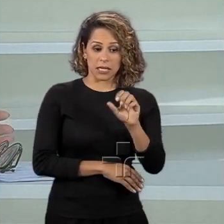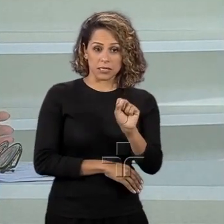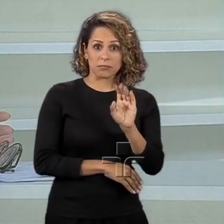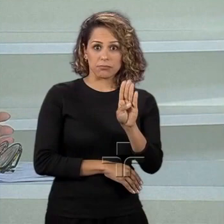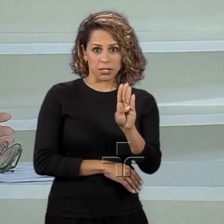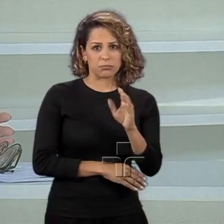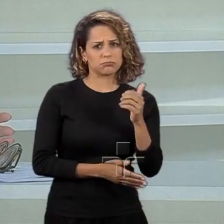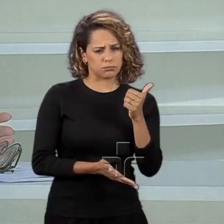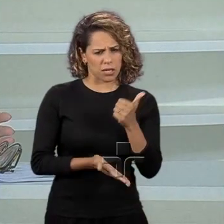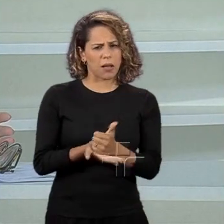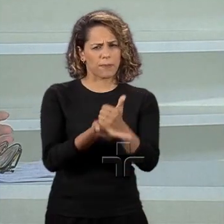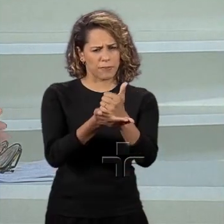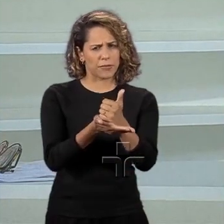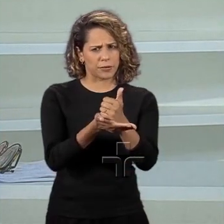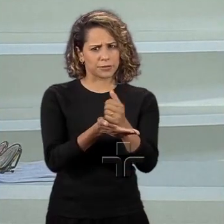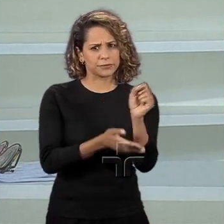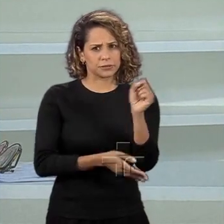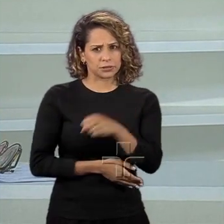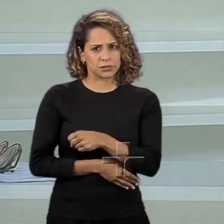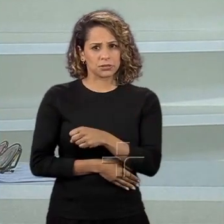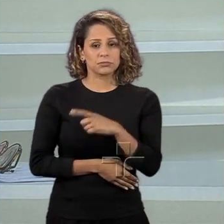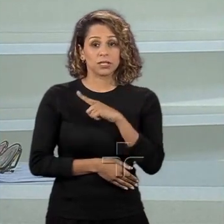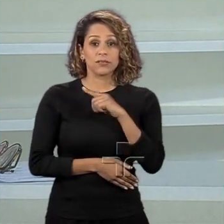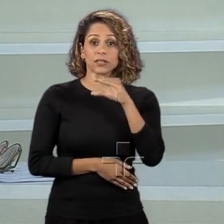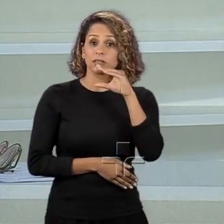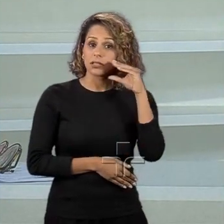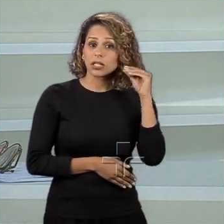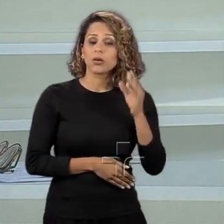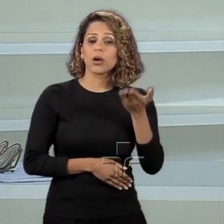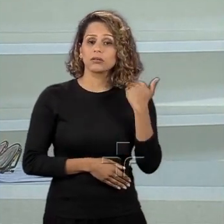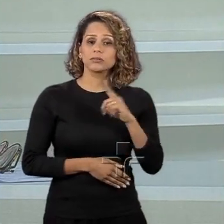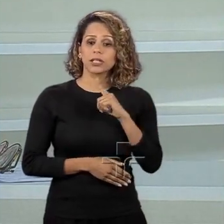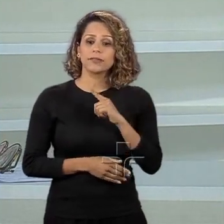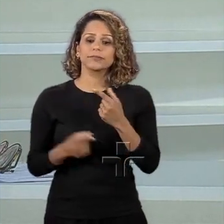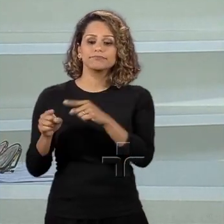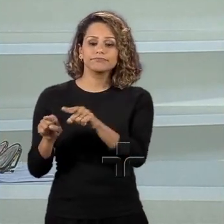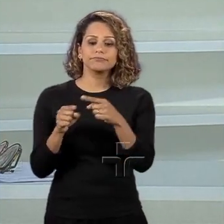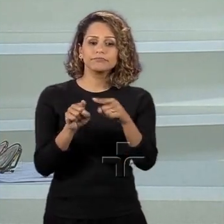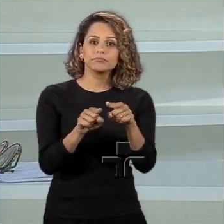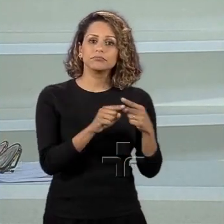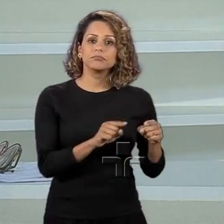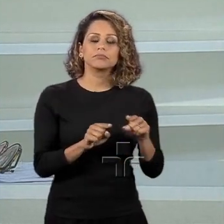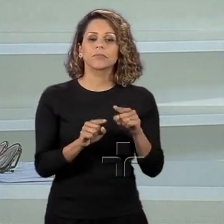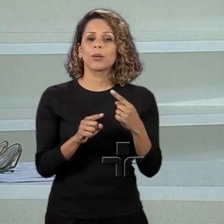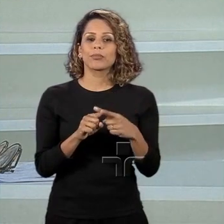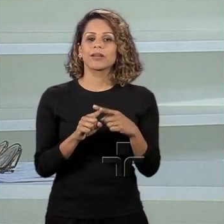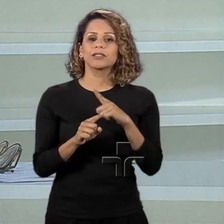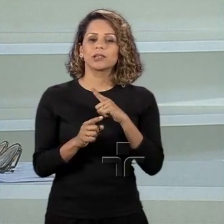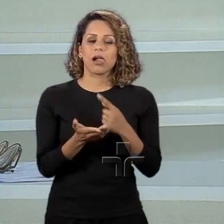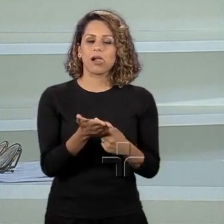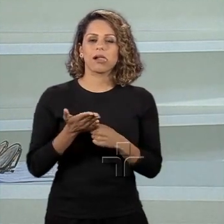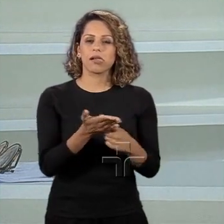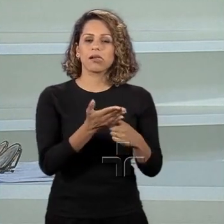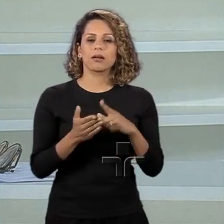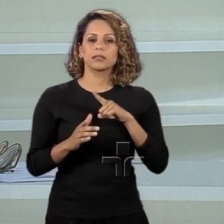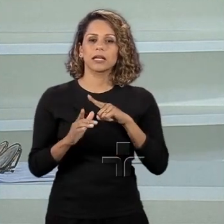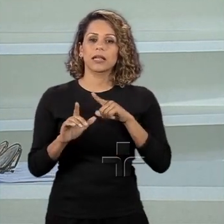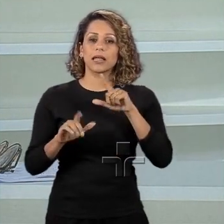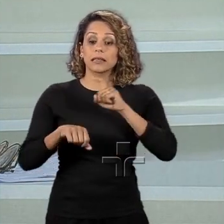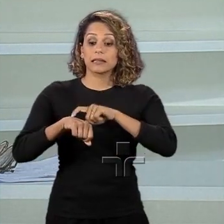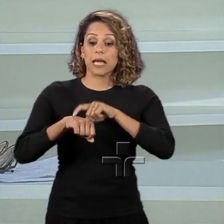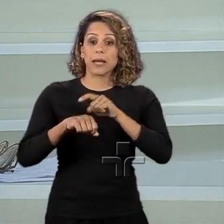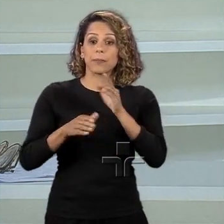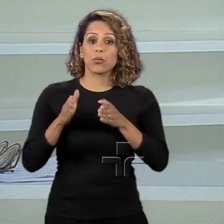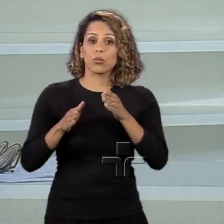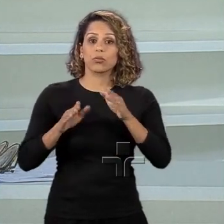o Ciro poderia ter com o PSB para lhe arrancar tempo de televisão. Então, nós fomos